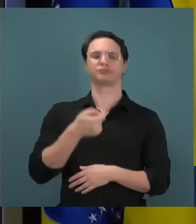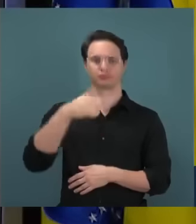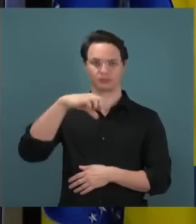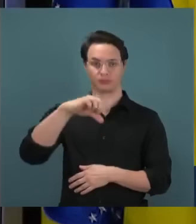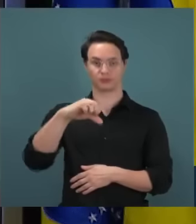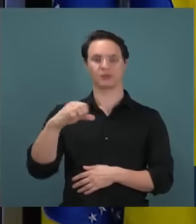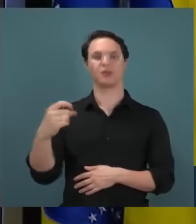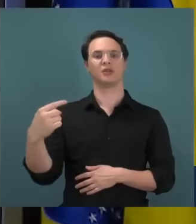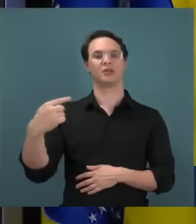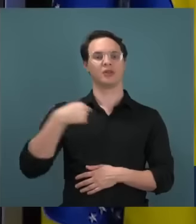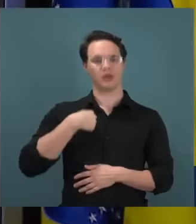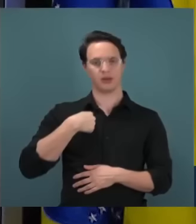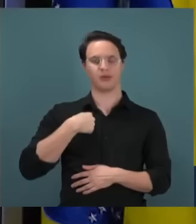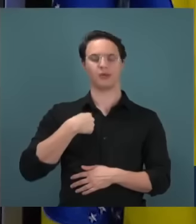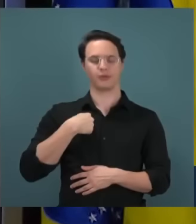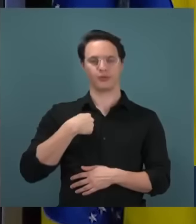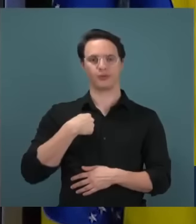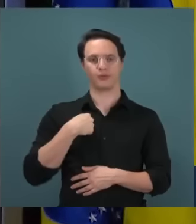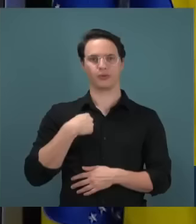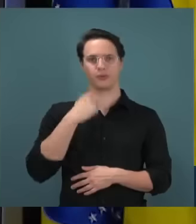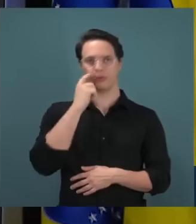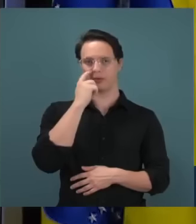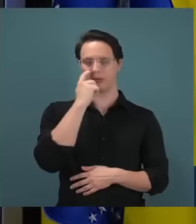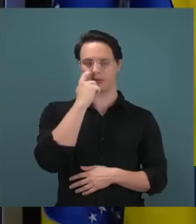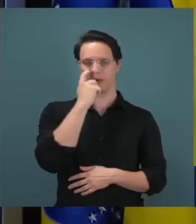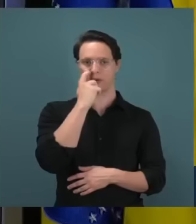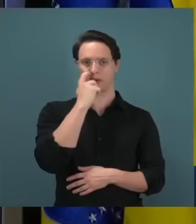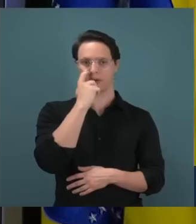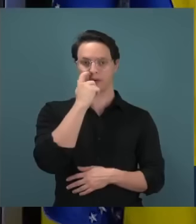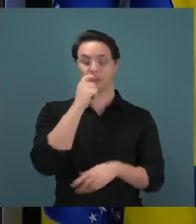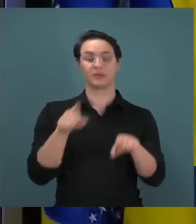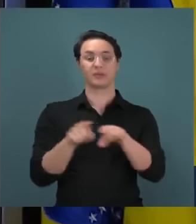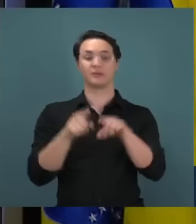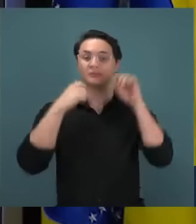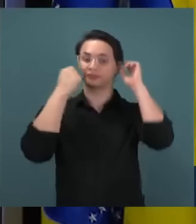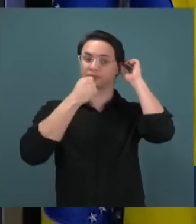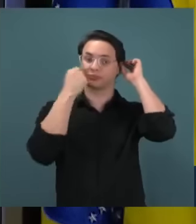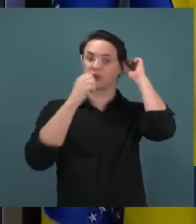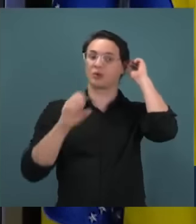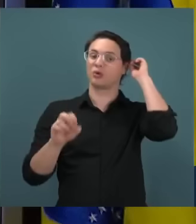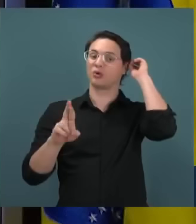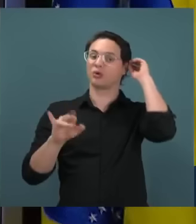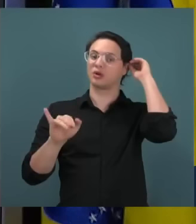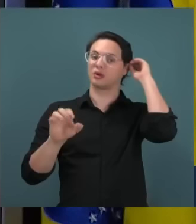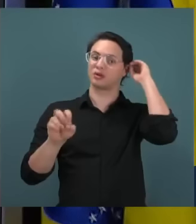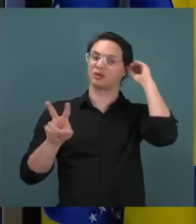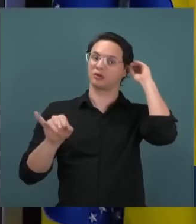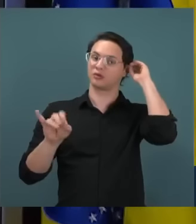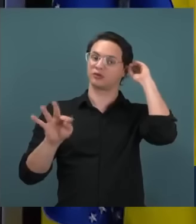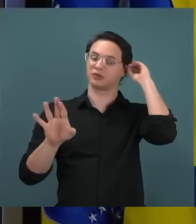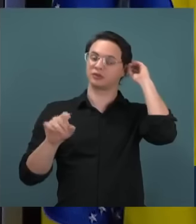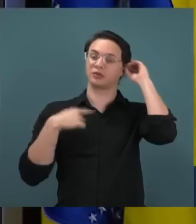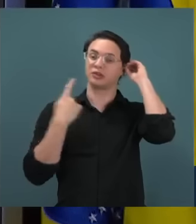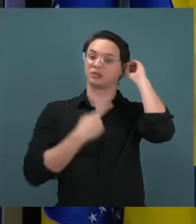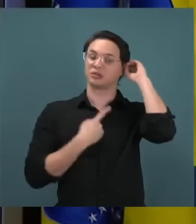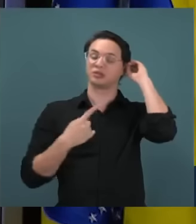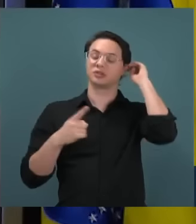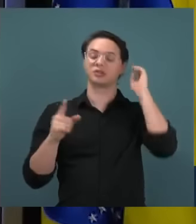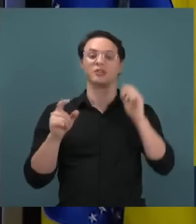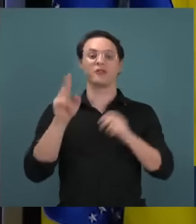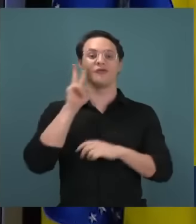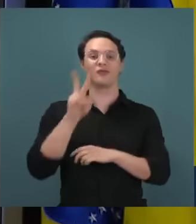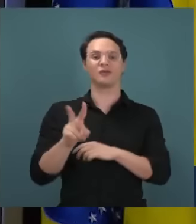senador aqui presente, Oriovisto Guimarães, chegamos com a instalação do famigerado inquérito